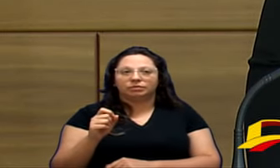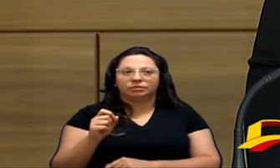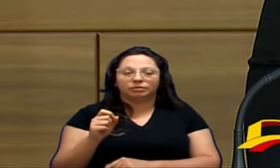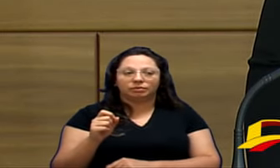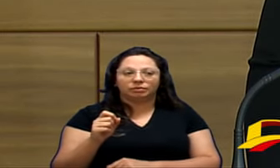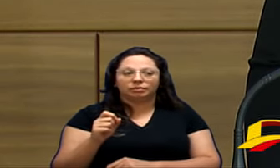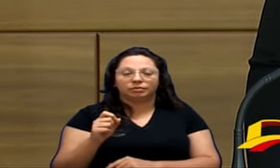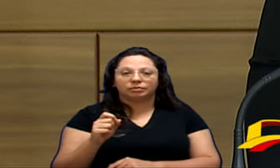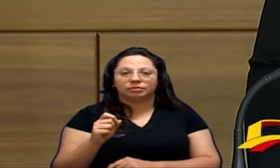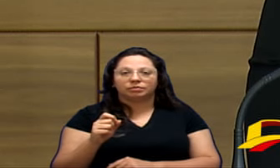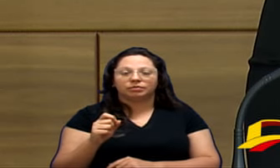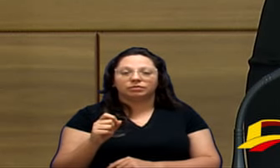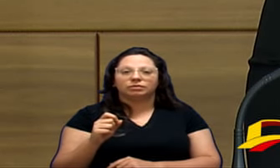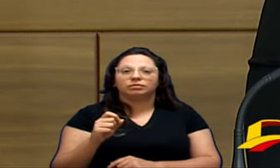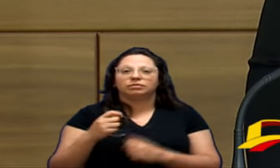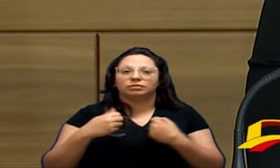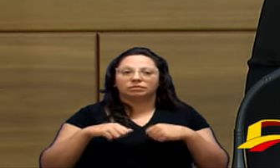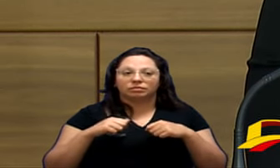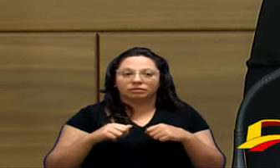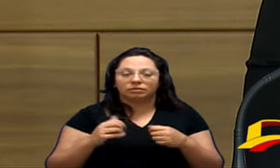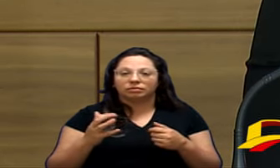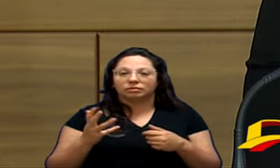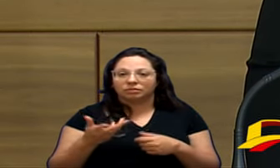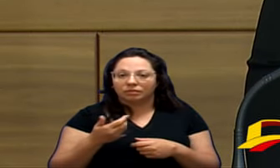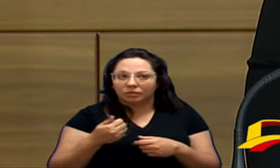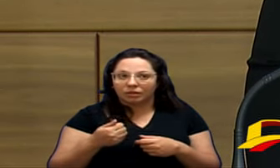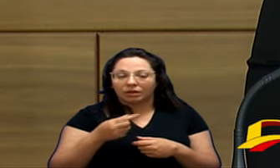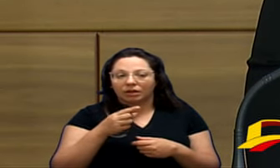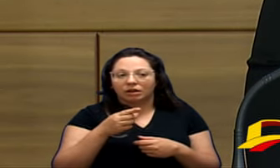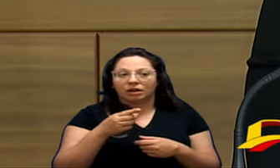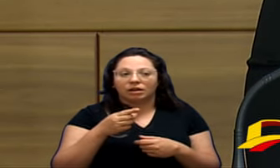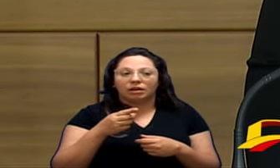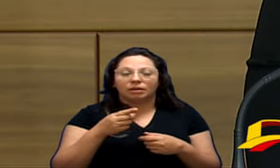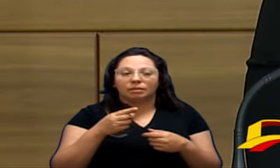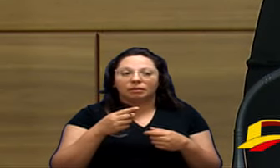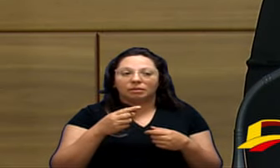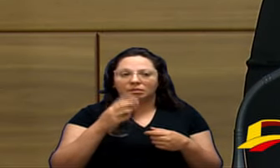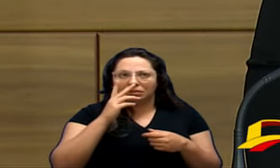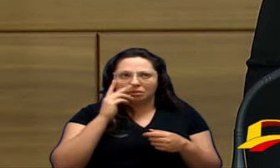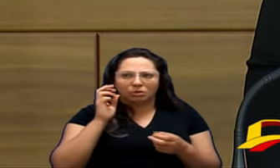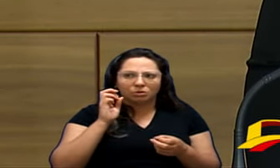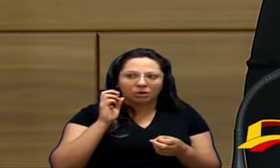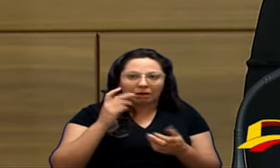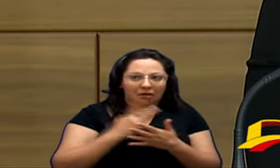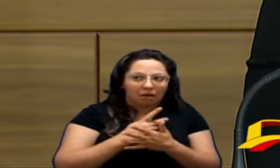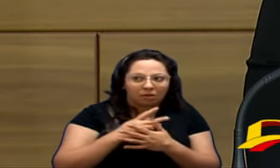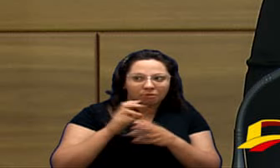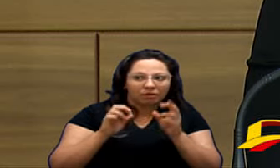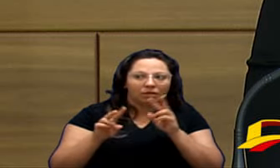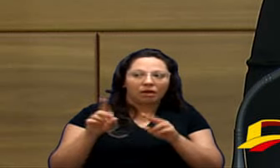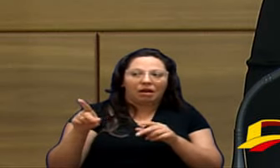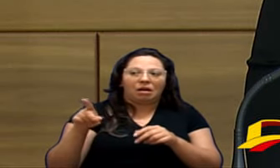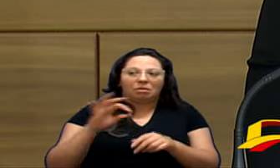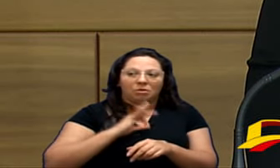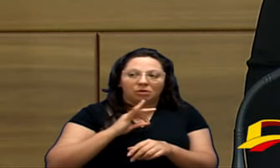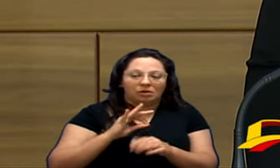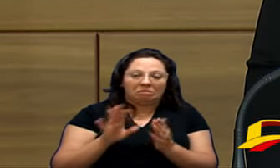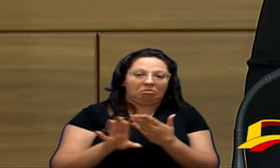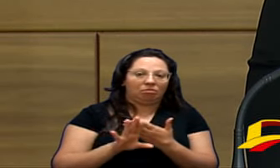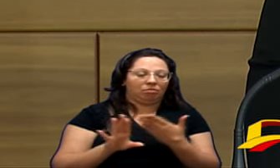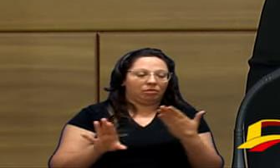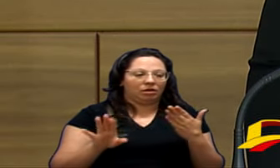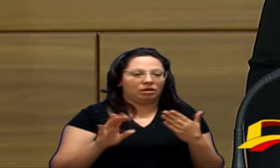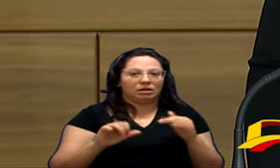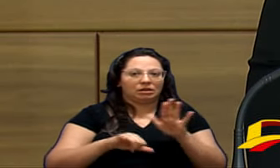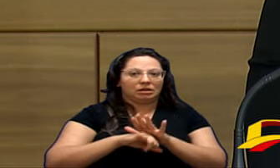um meio legal eficiente né para se criar um Anador psicológico no criminoso de modo demovê-lo a praticar o crime mas enquanto